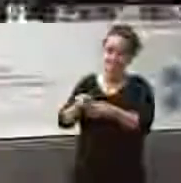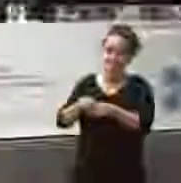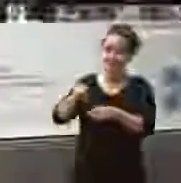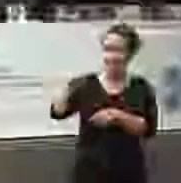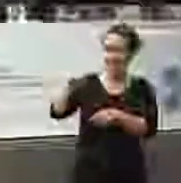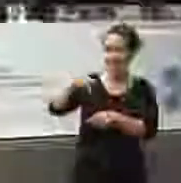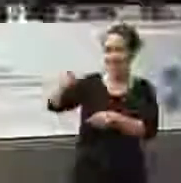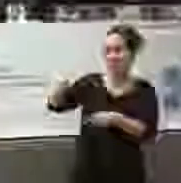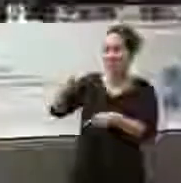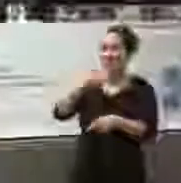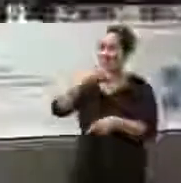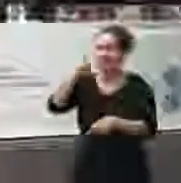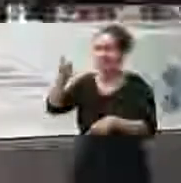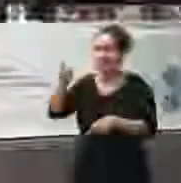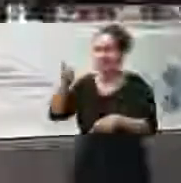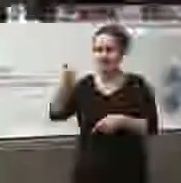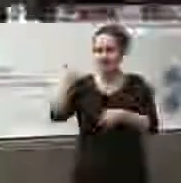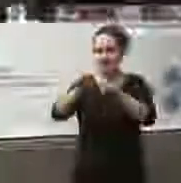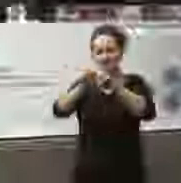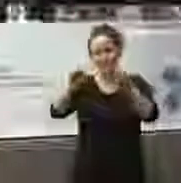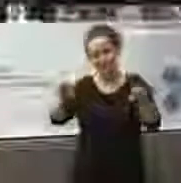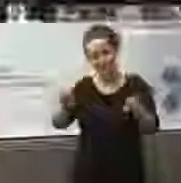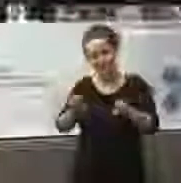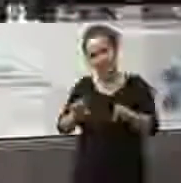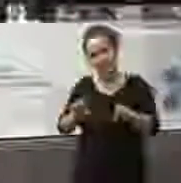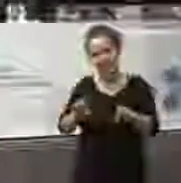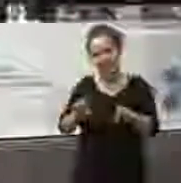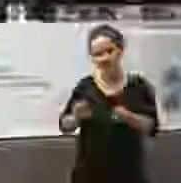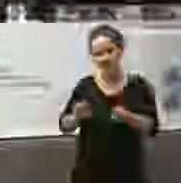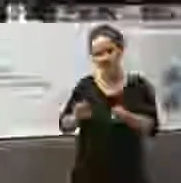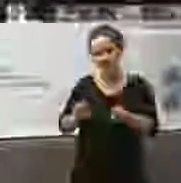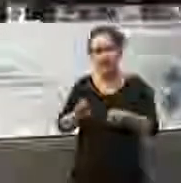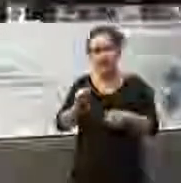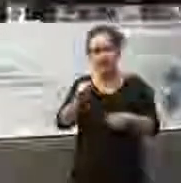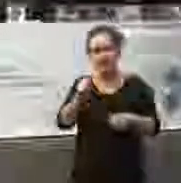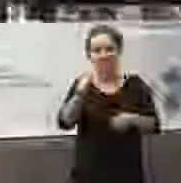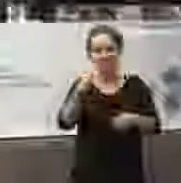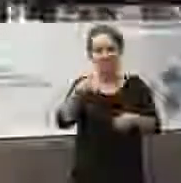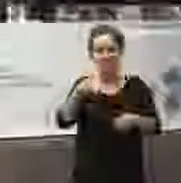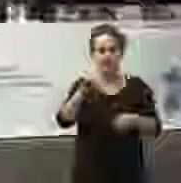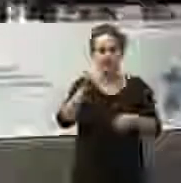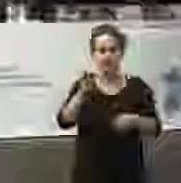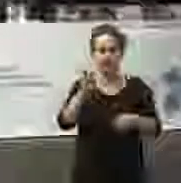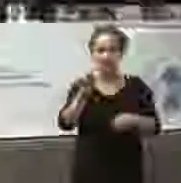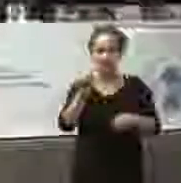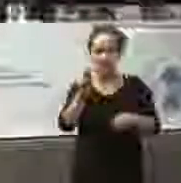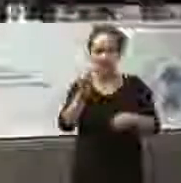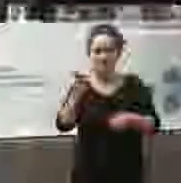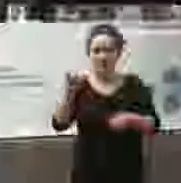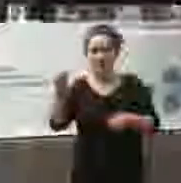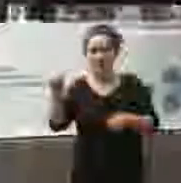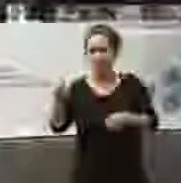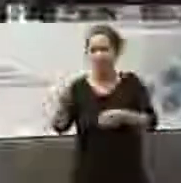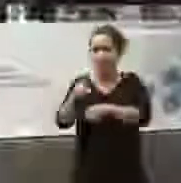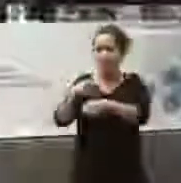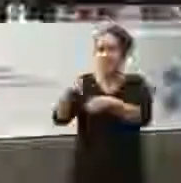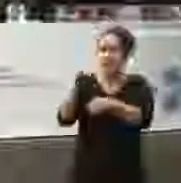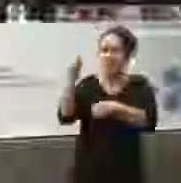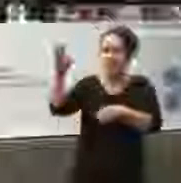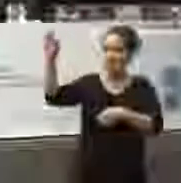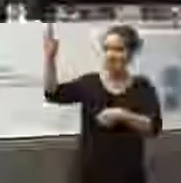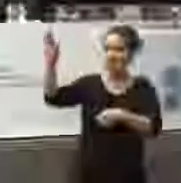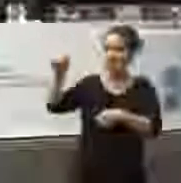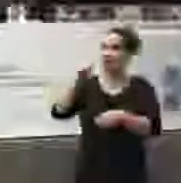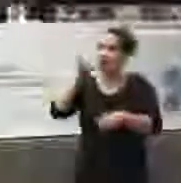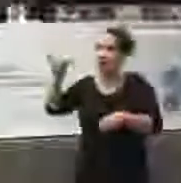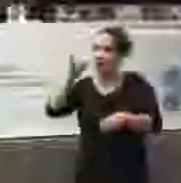melhores system os considerados os melhores temas sanitários como a frança a itália o canadá